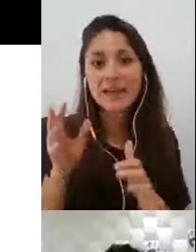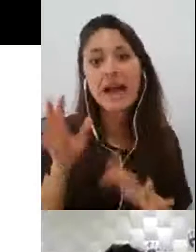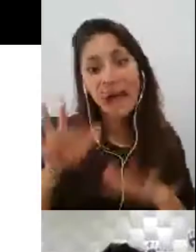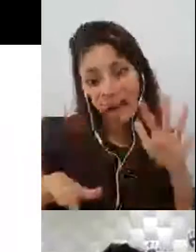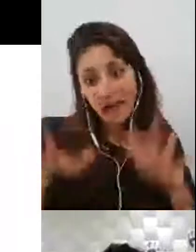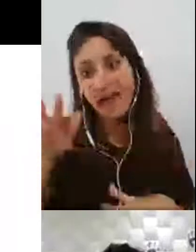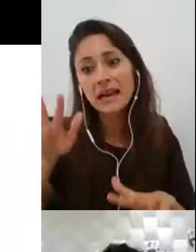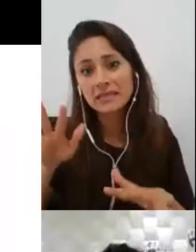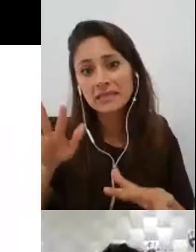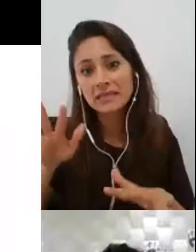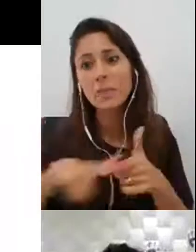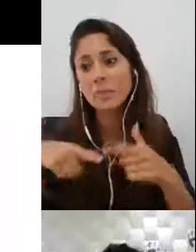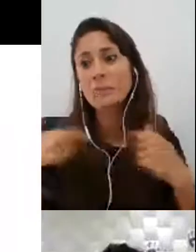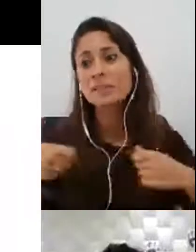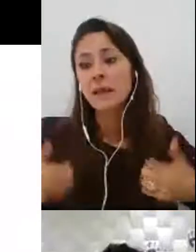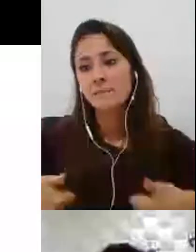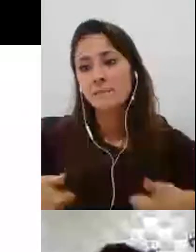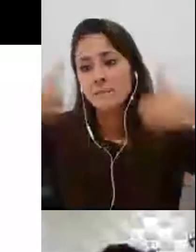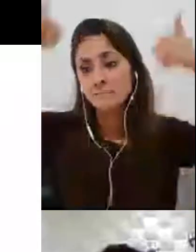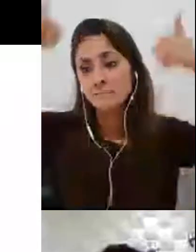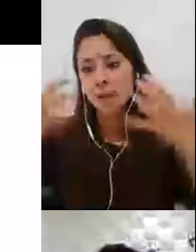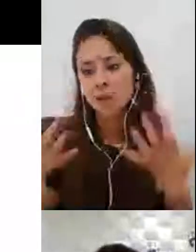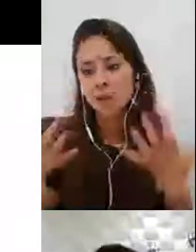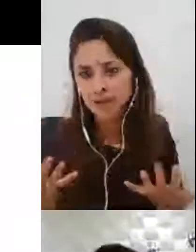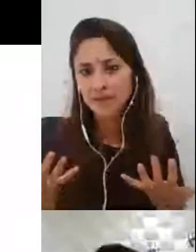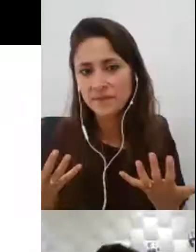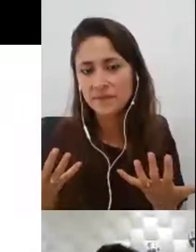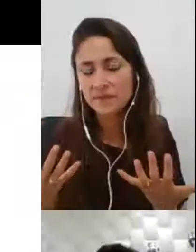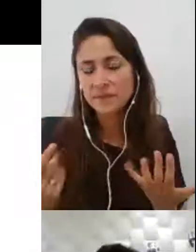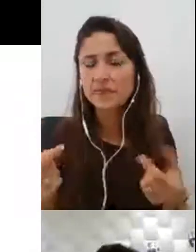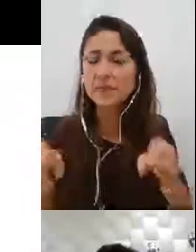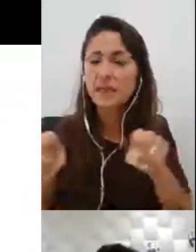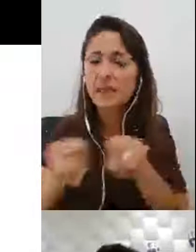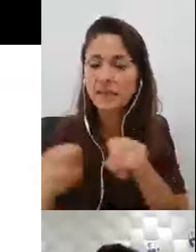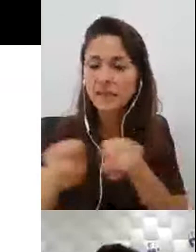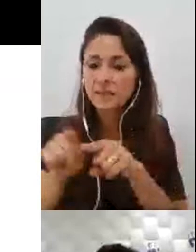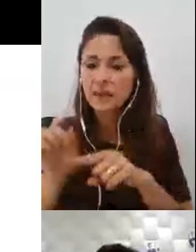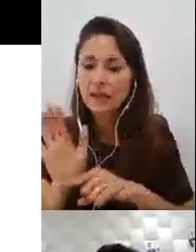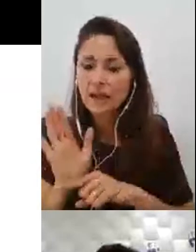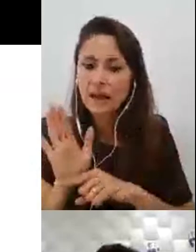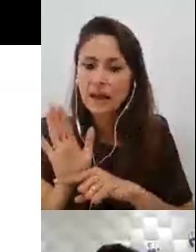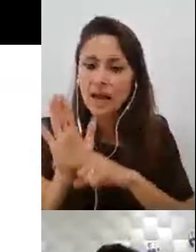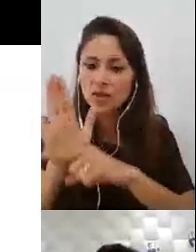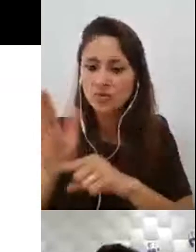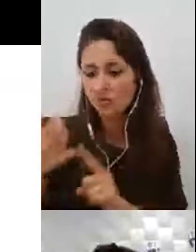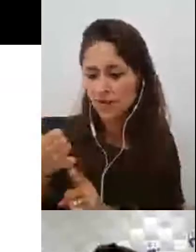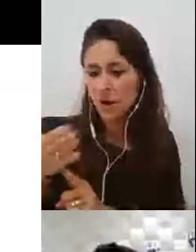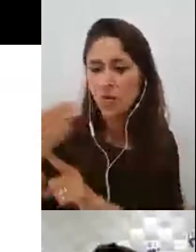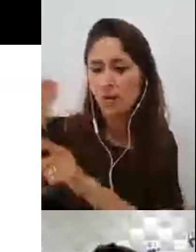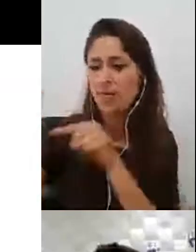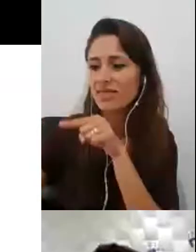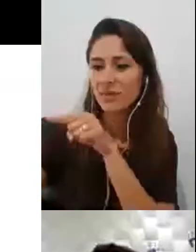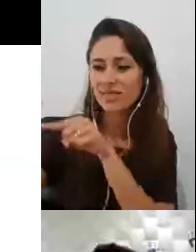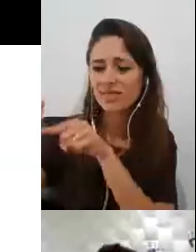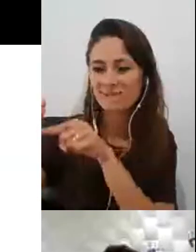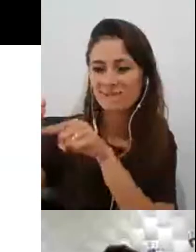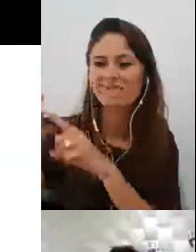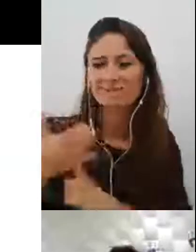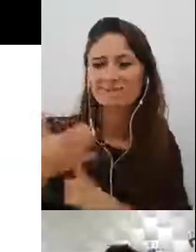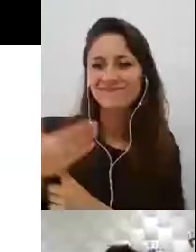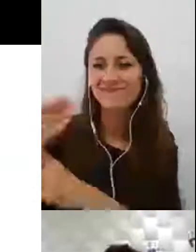para melhorar a cadeia produtiva de todo esse ecossistema, e a tecnologia sendo utilizada de